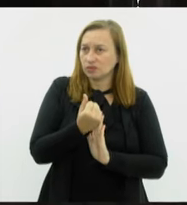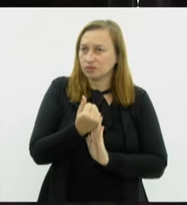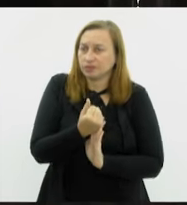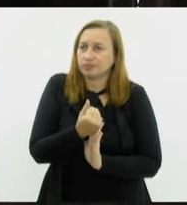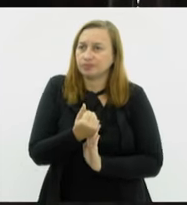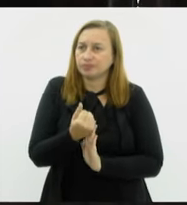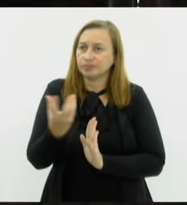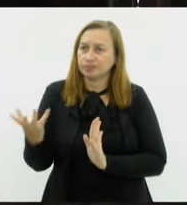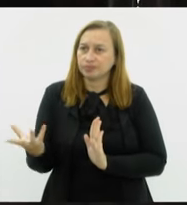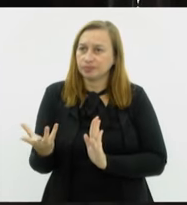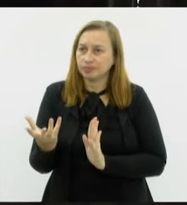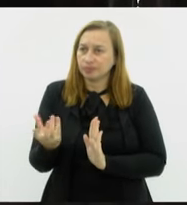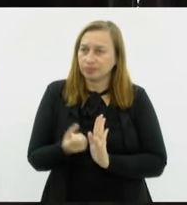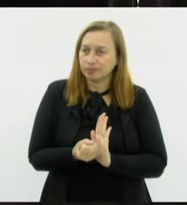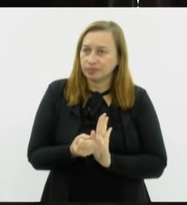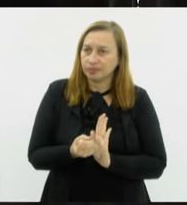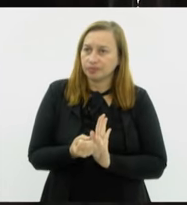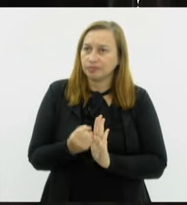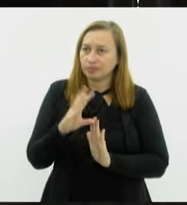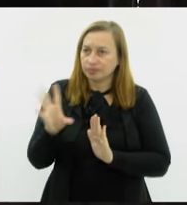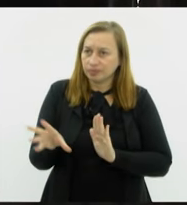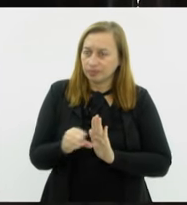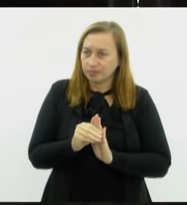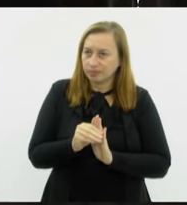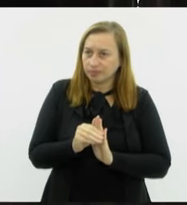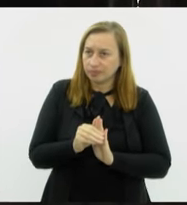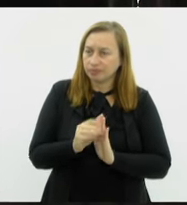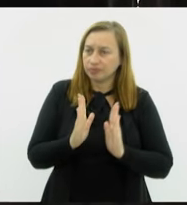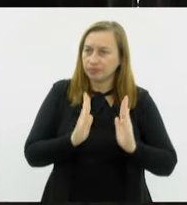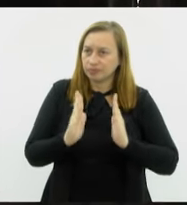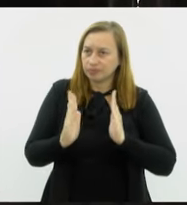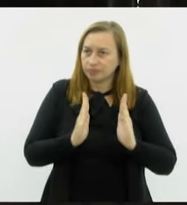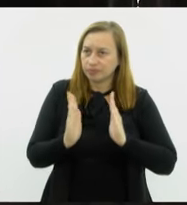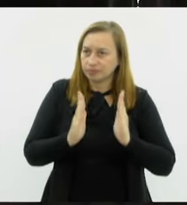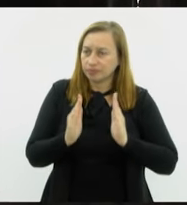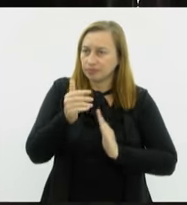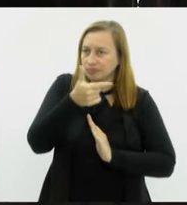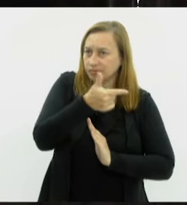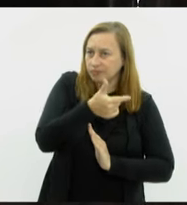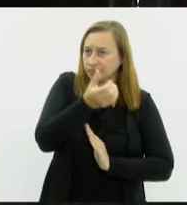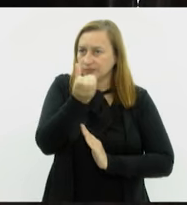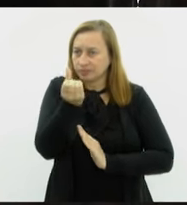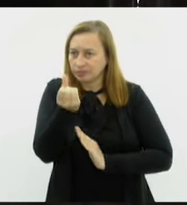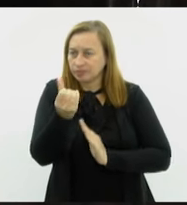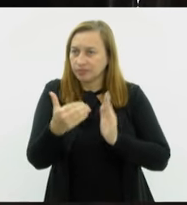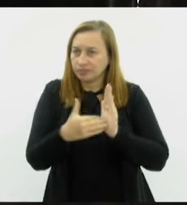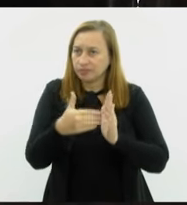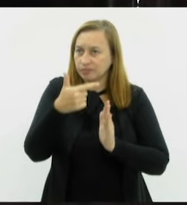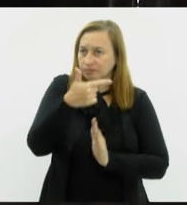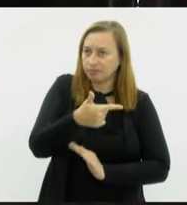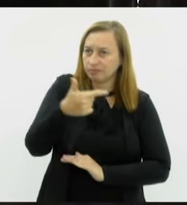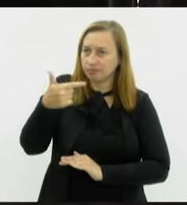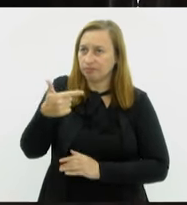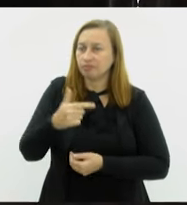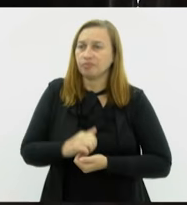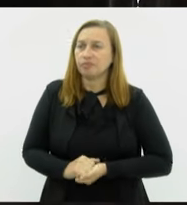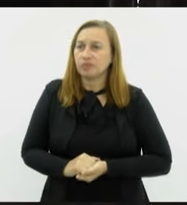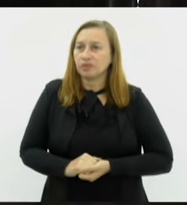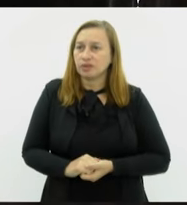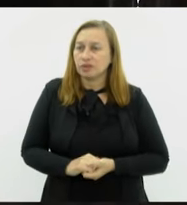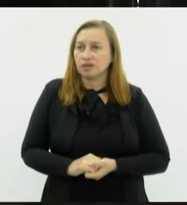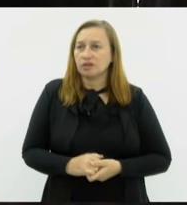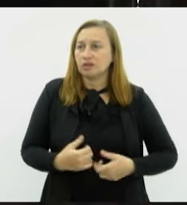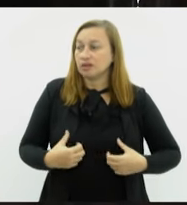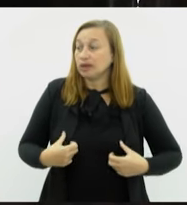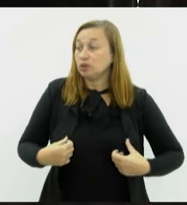para receber emendas no prazo de 16 a 22.